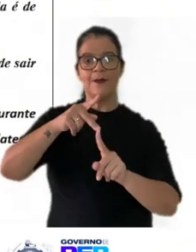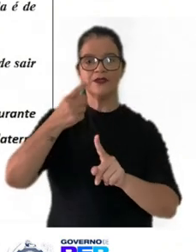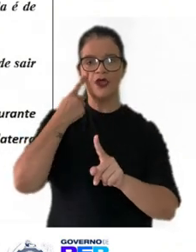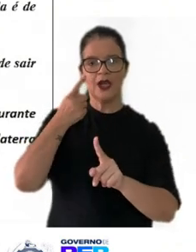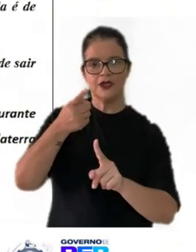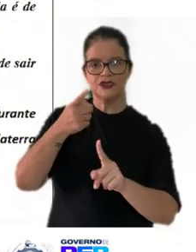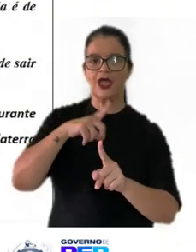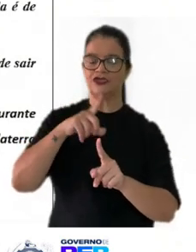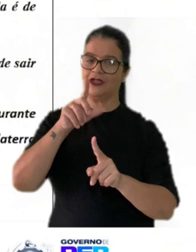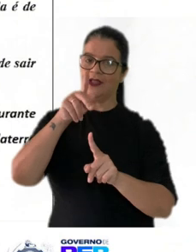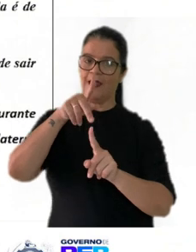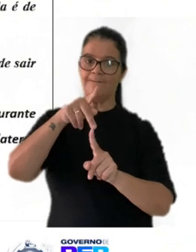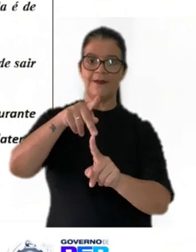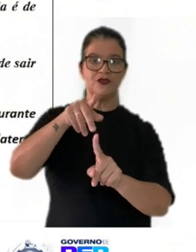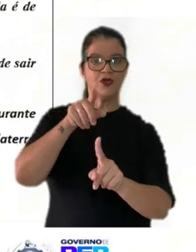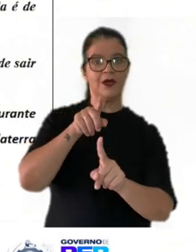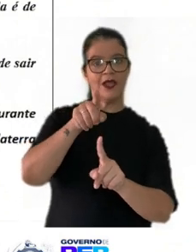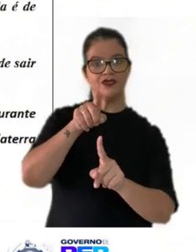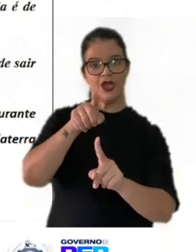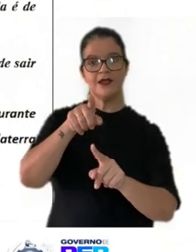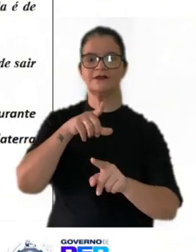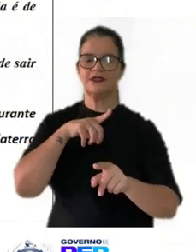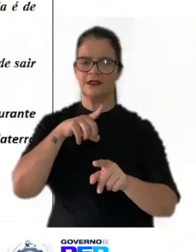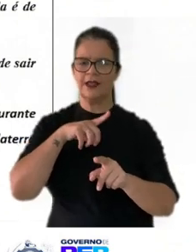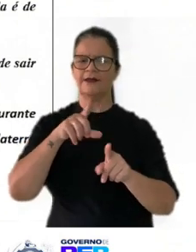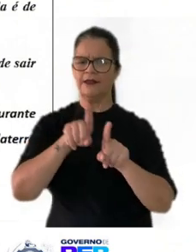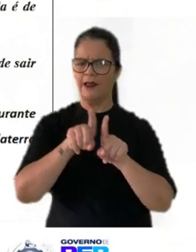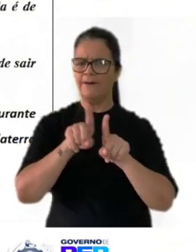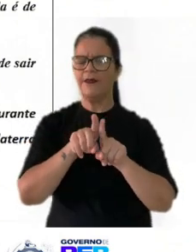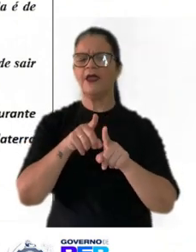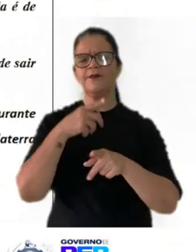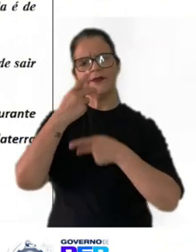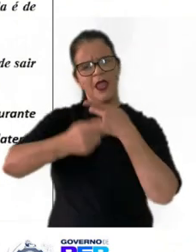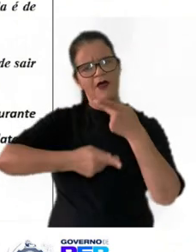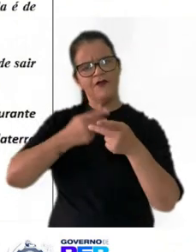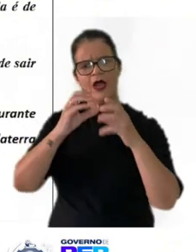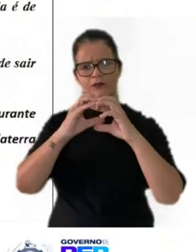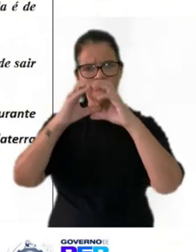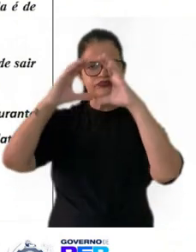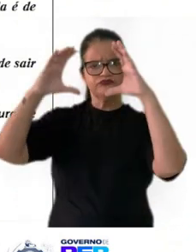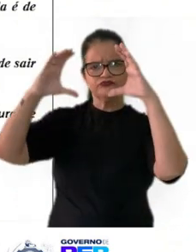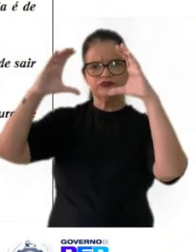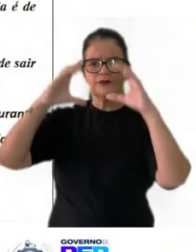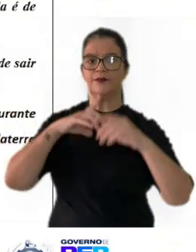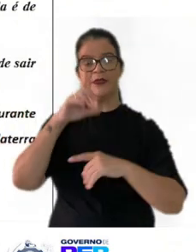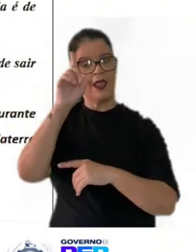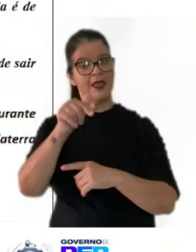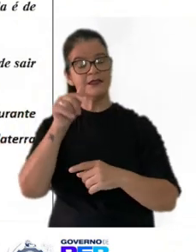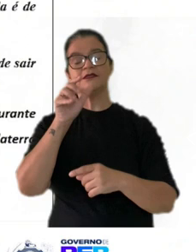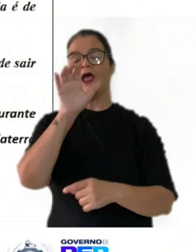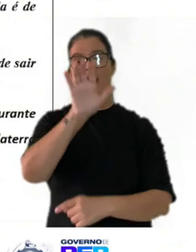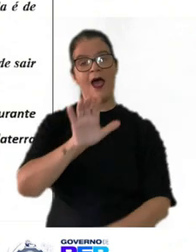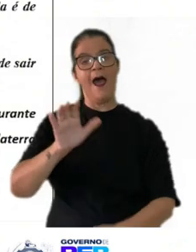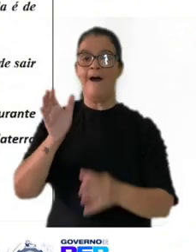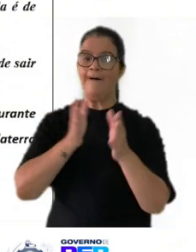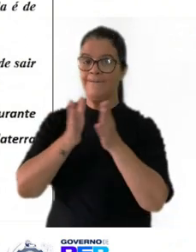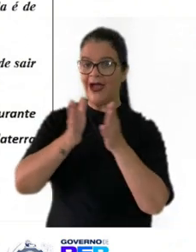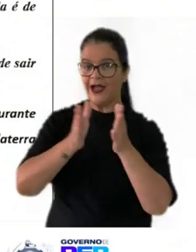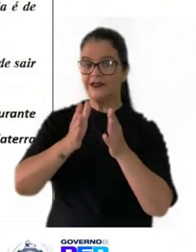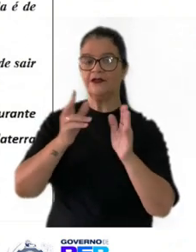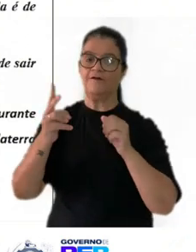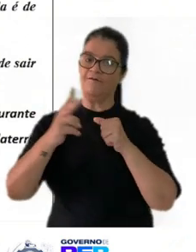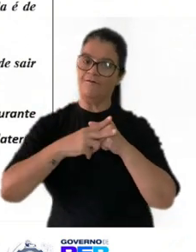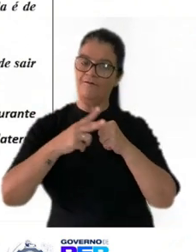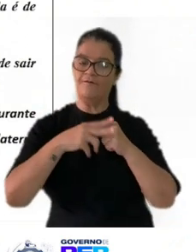aqui esse personagem e tem a fala dele aqui nos balõezinhos então essa é a parte verbal do texto o